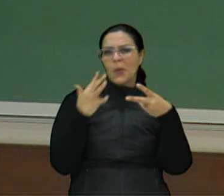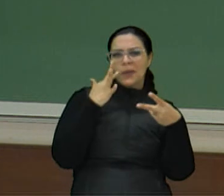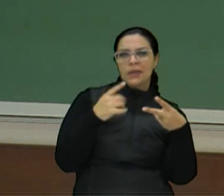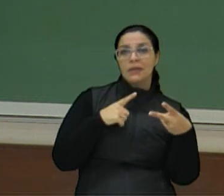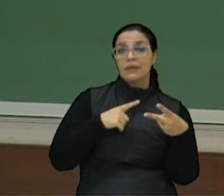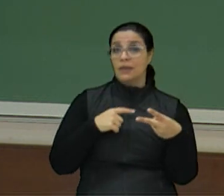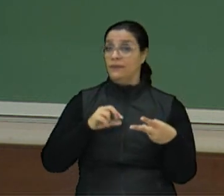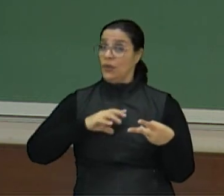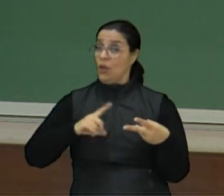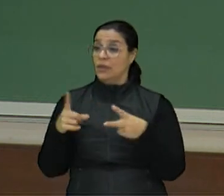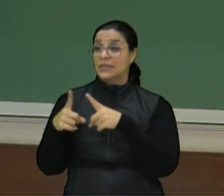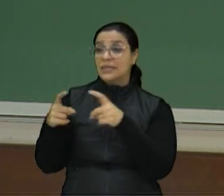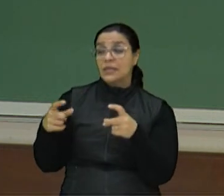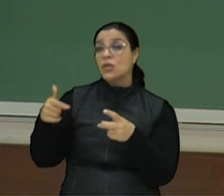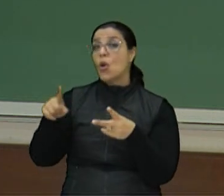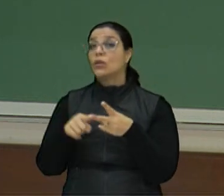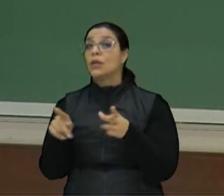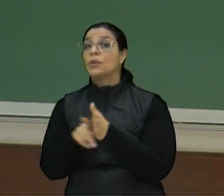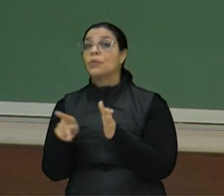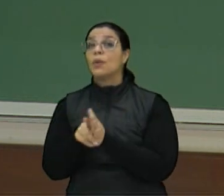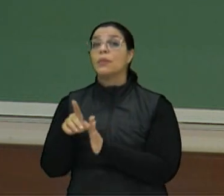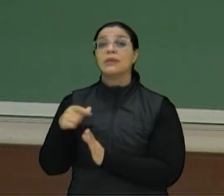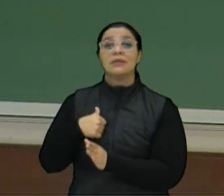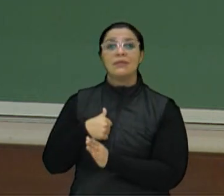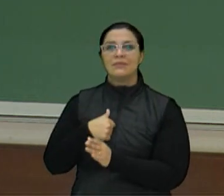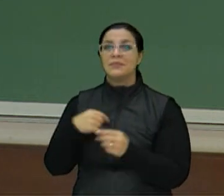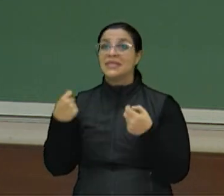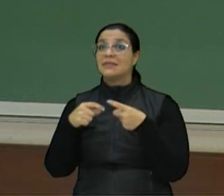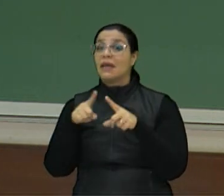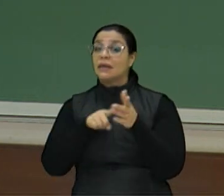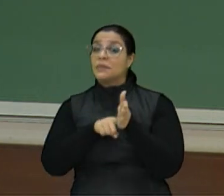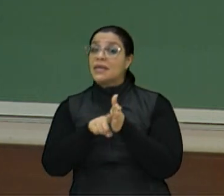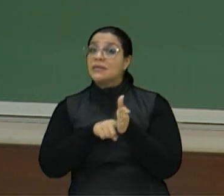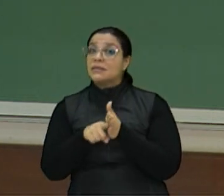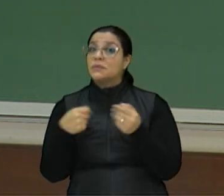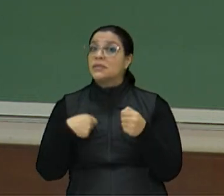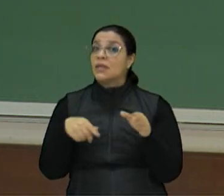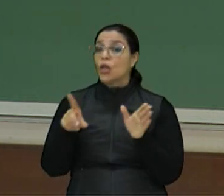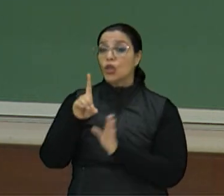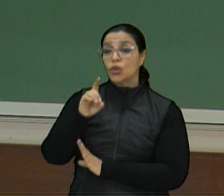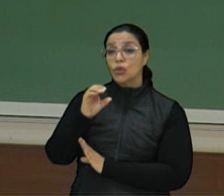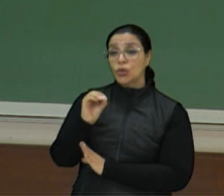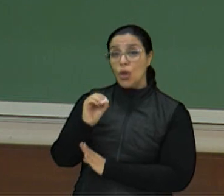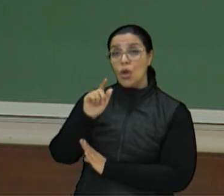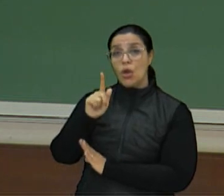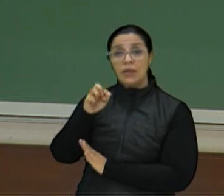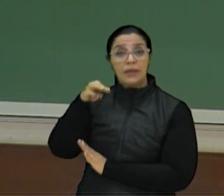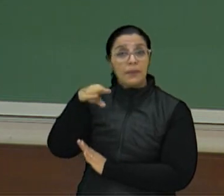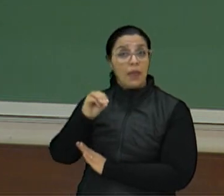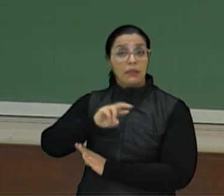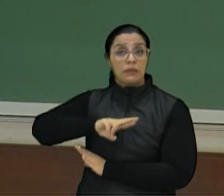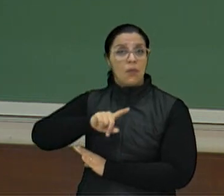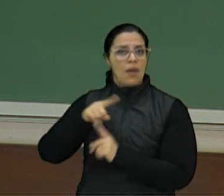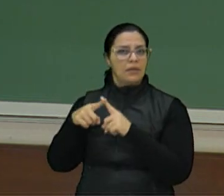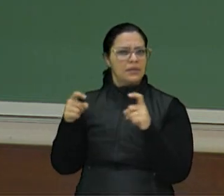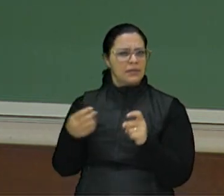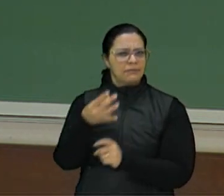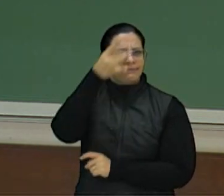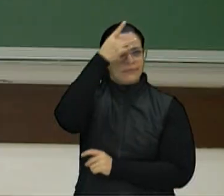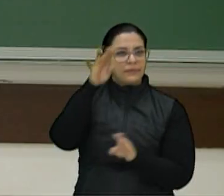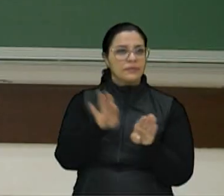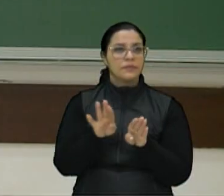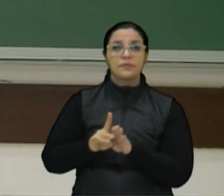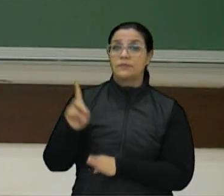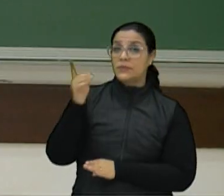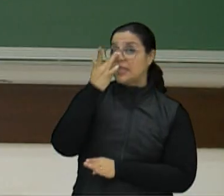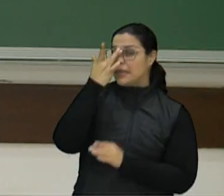teoria é uma coisa, é ciência. A outra é dogma, daí não é ciência. O que é dogma não é ciência. Por favor, guarde isso. Então, o